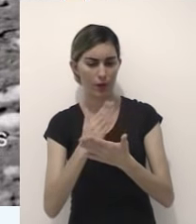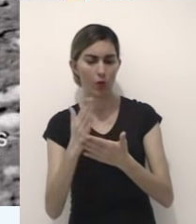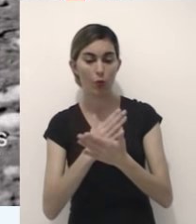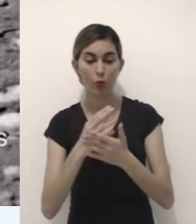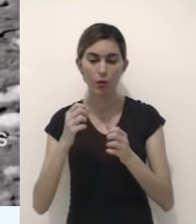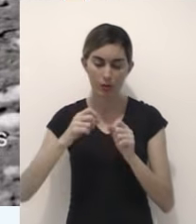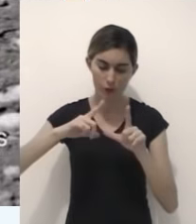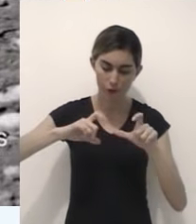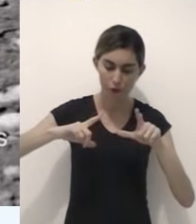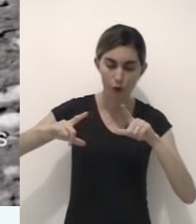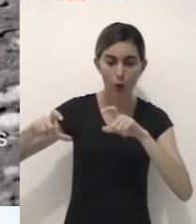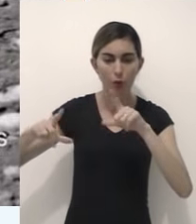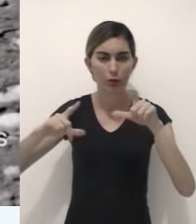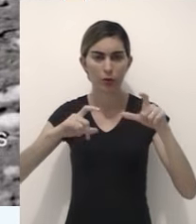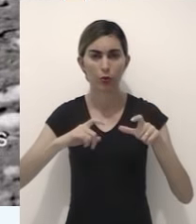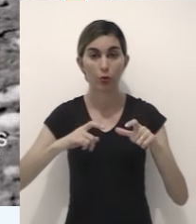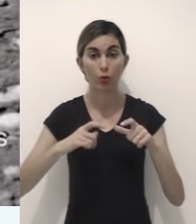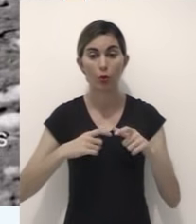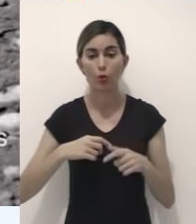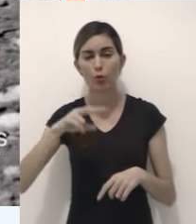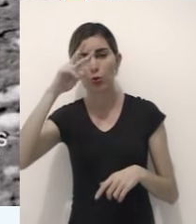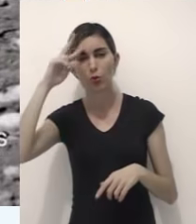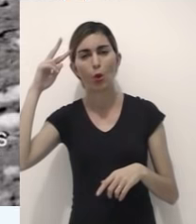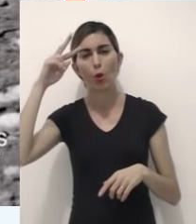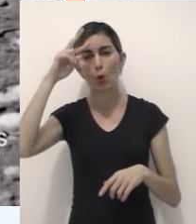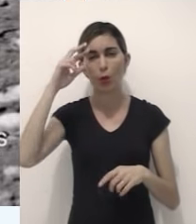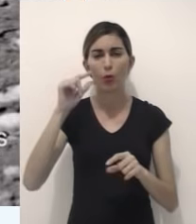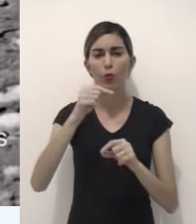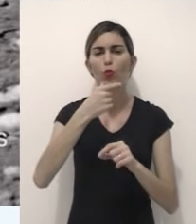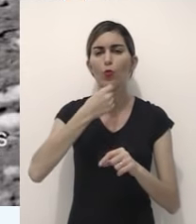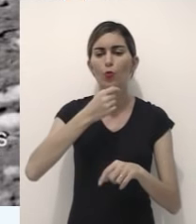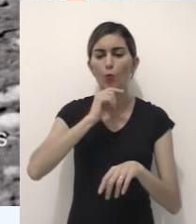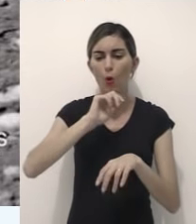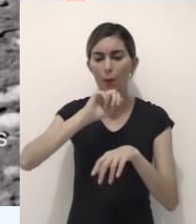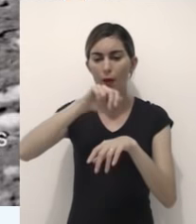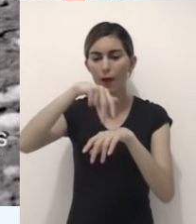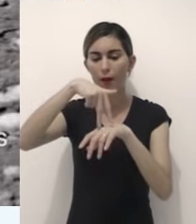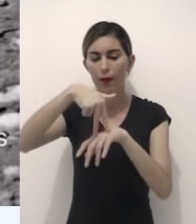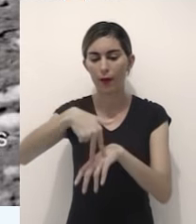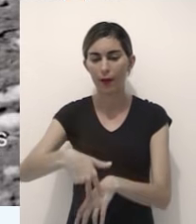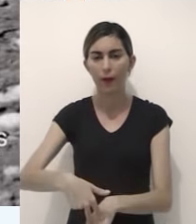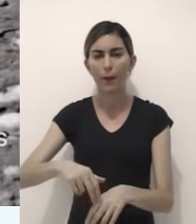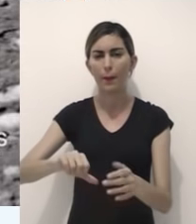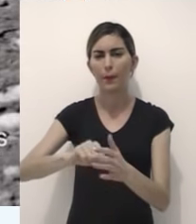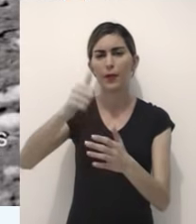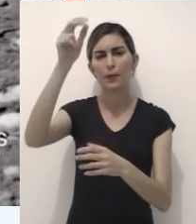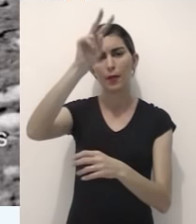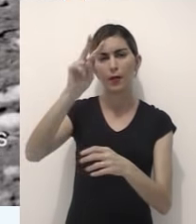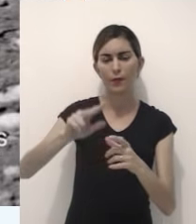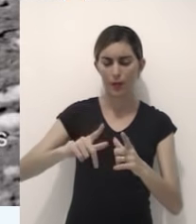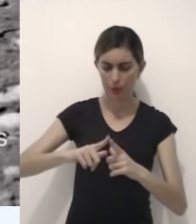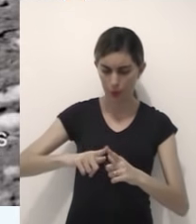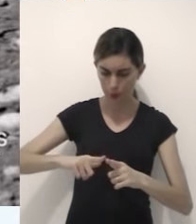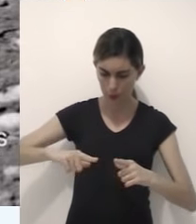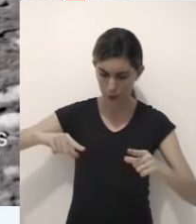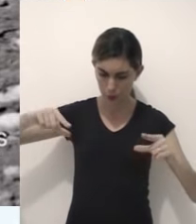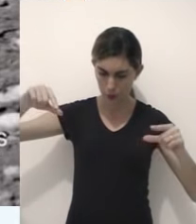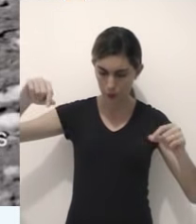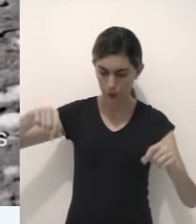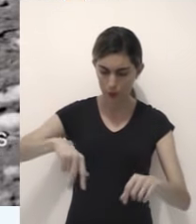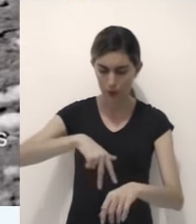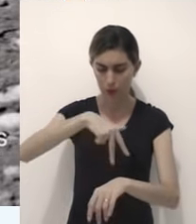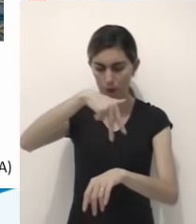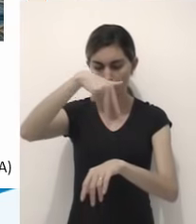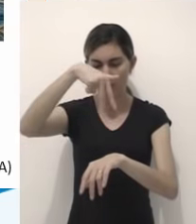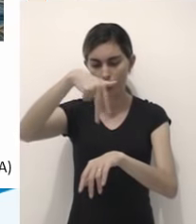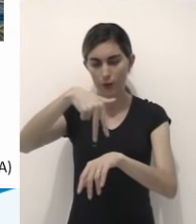algumas imagens do momento histórico em que o homem pisou pela primeira vez